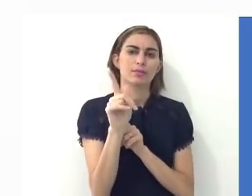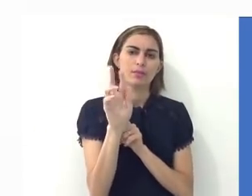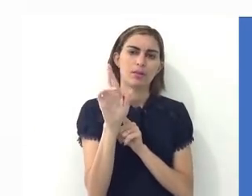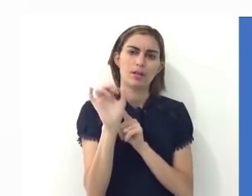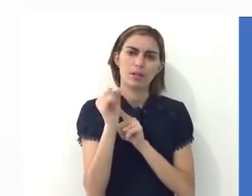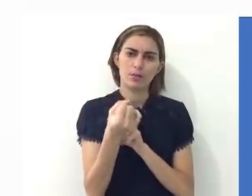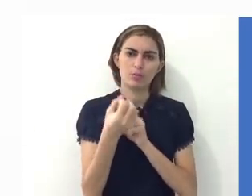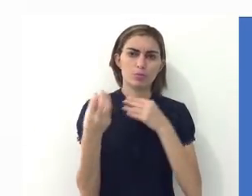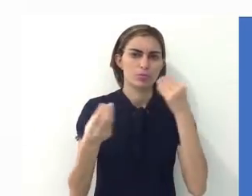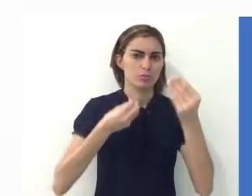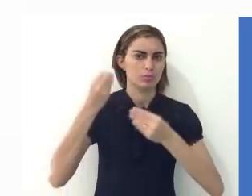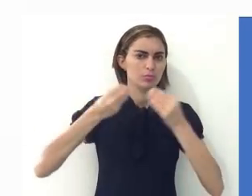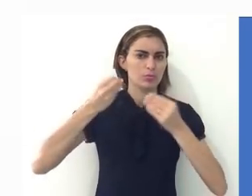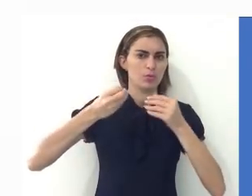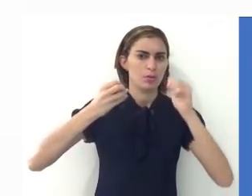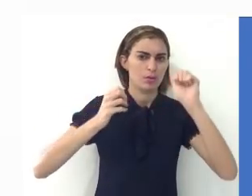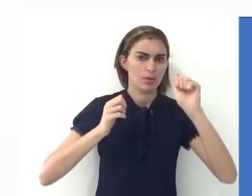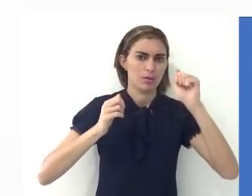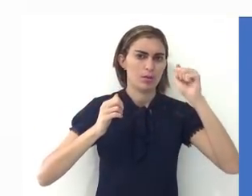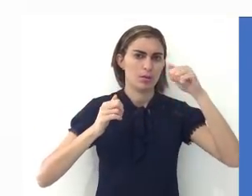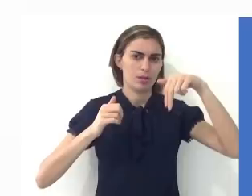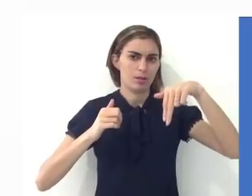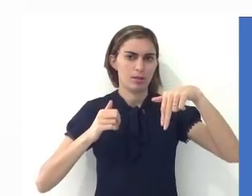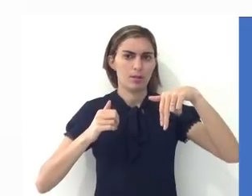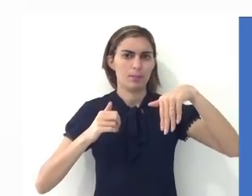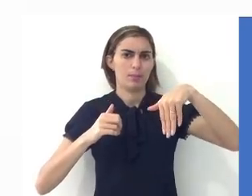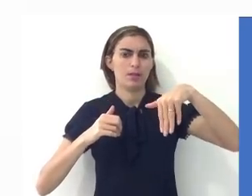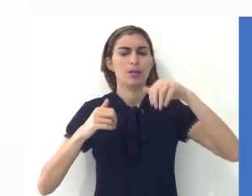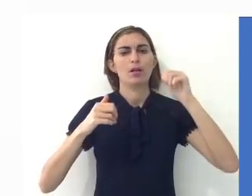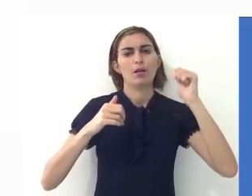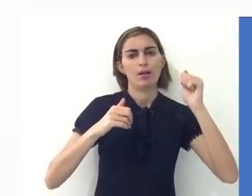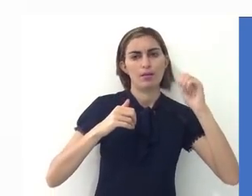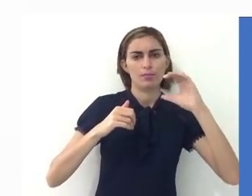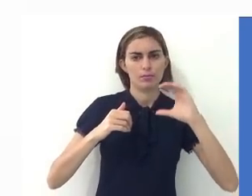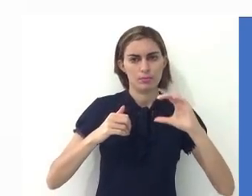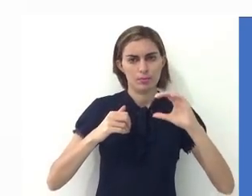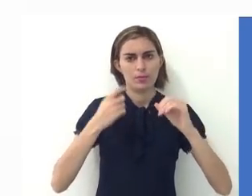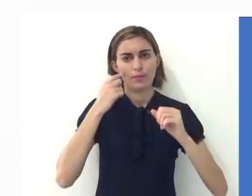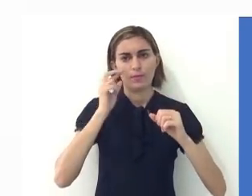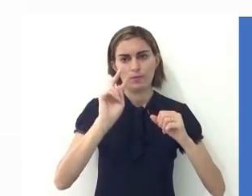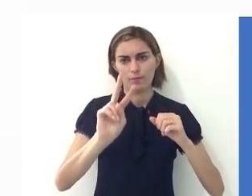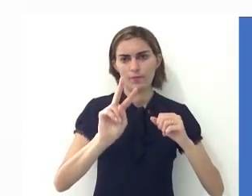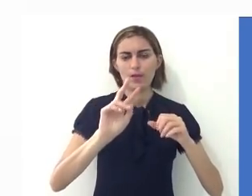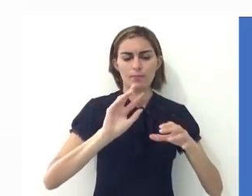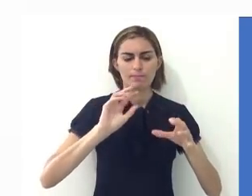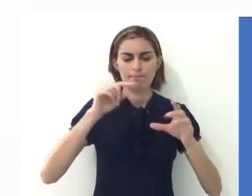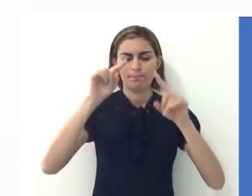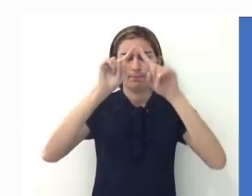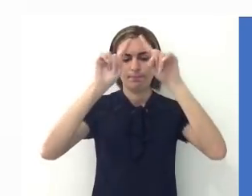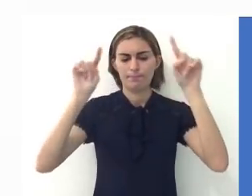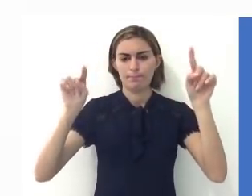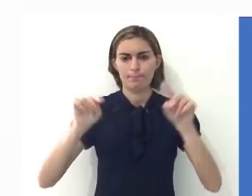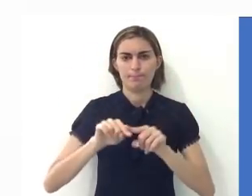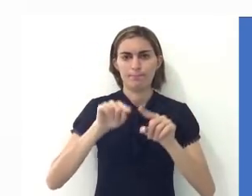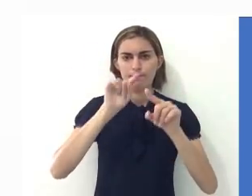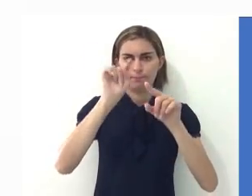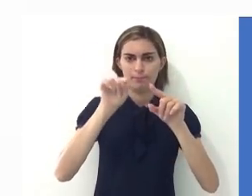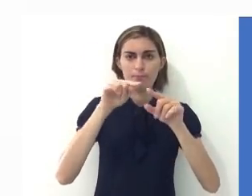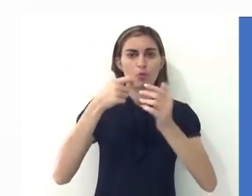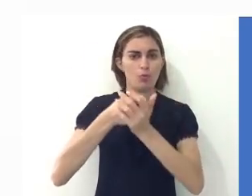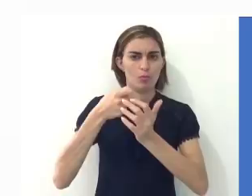essa diagonal AC é uma bissetriz e corta no meio e ali é metade,